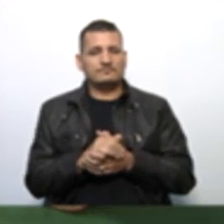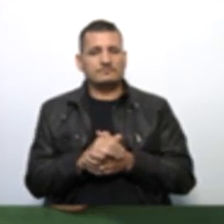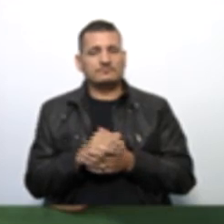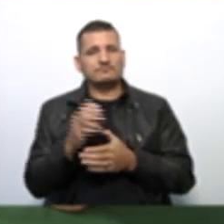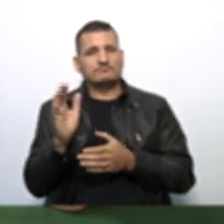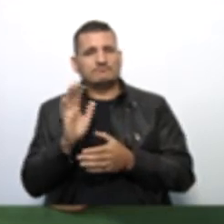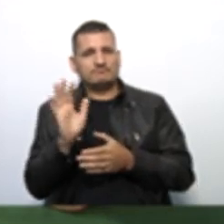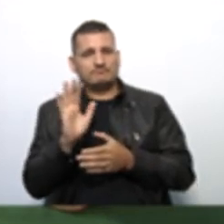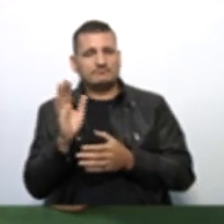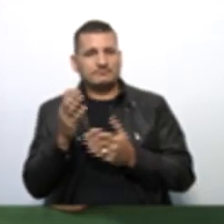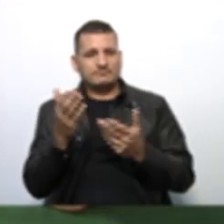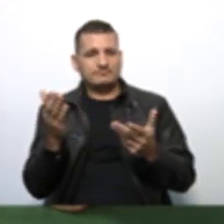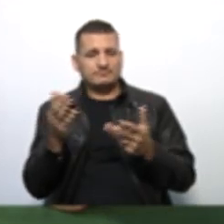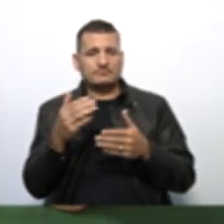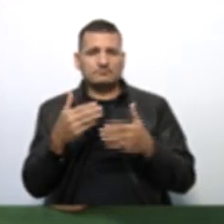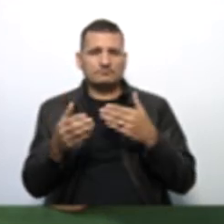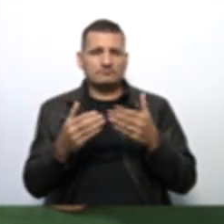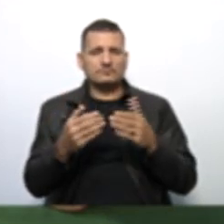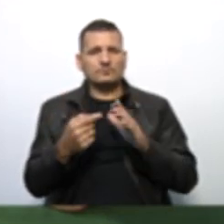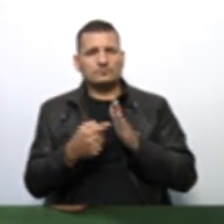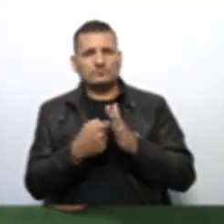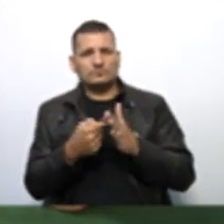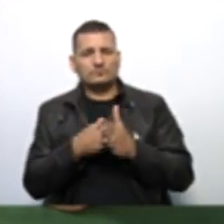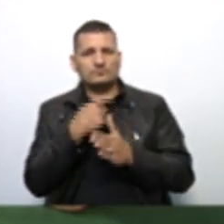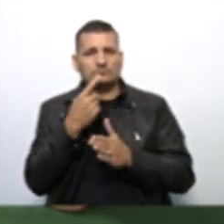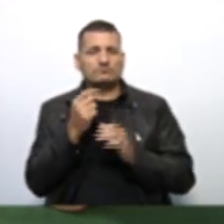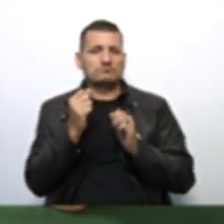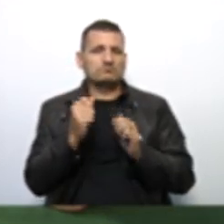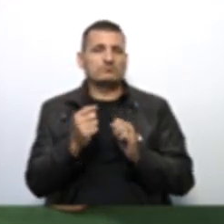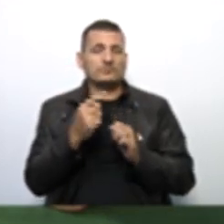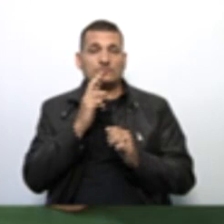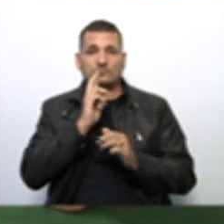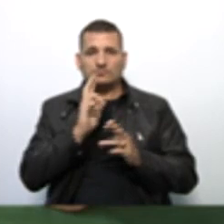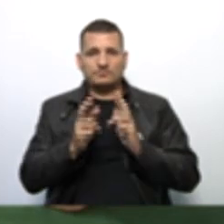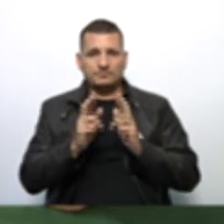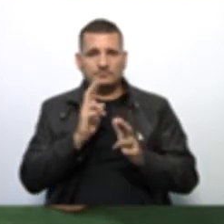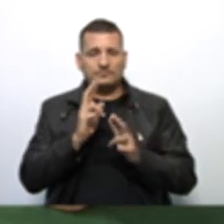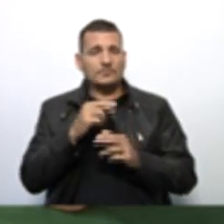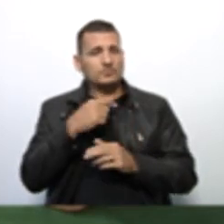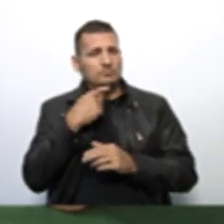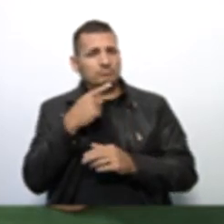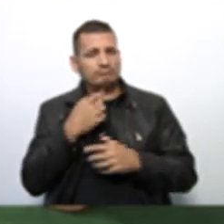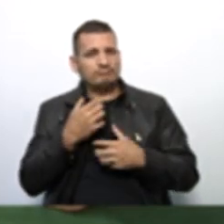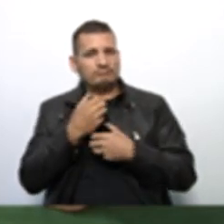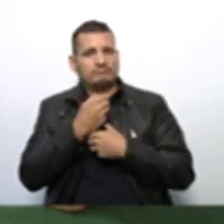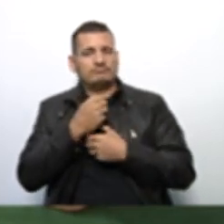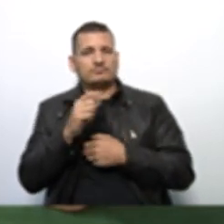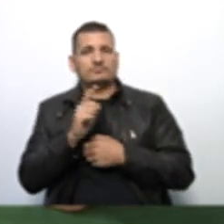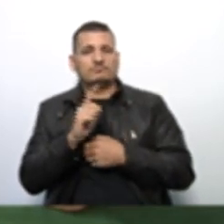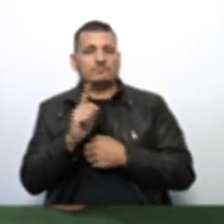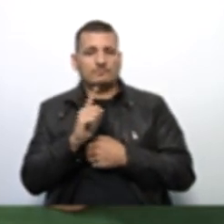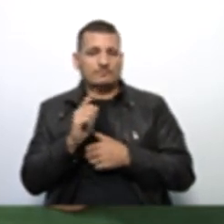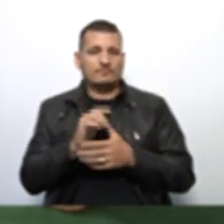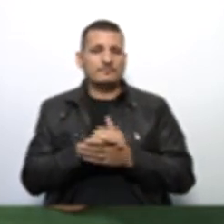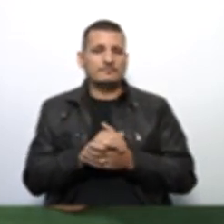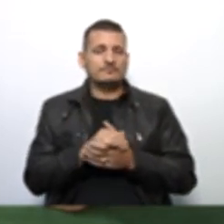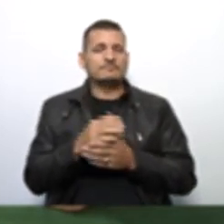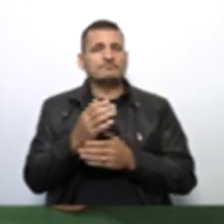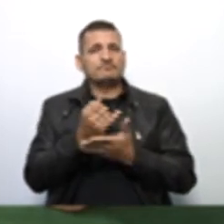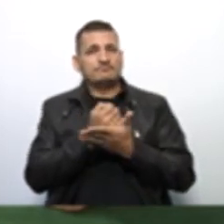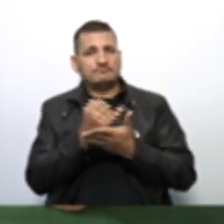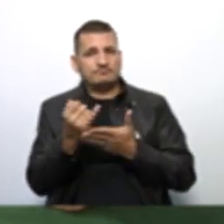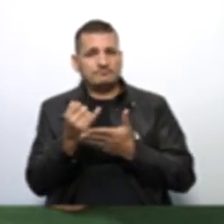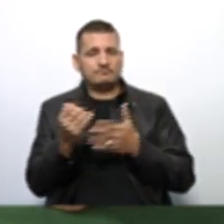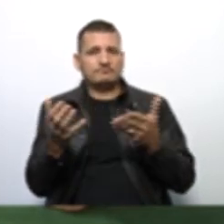né? Qualquer pergunta vocês podem mandar, que nós estaremos respondendo. Não fique com dúvida, pessoal. Nós demos a introdução